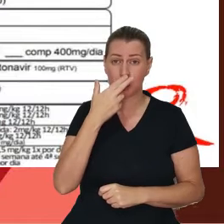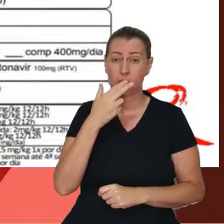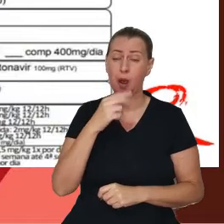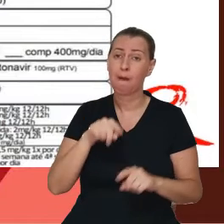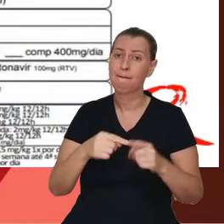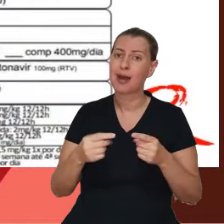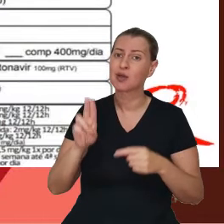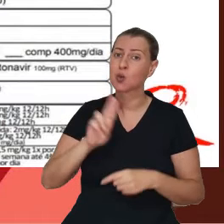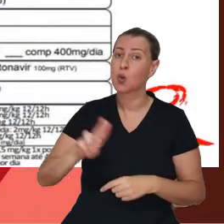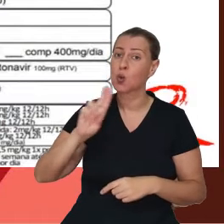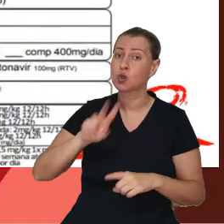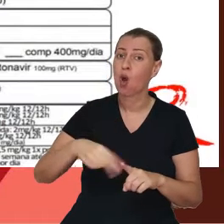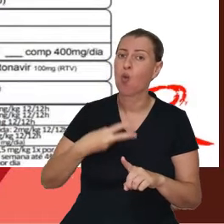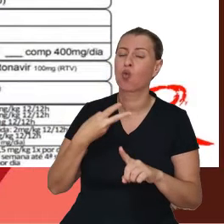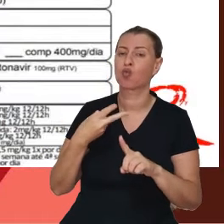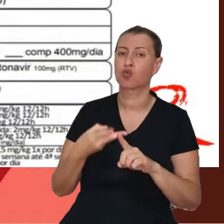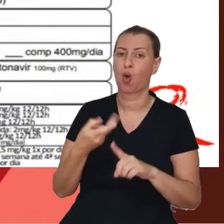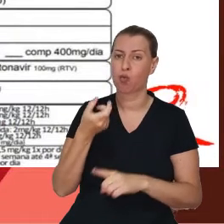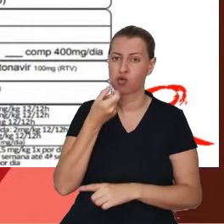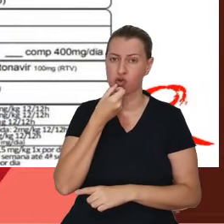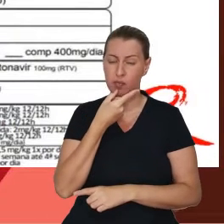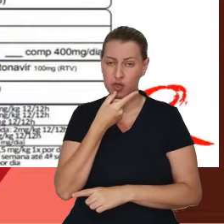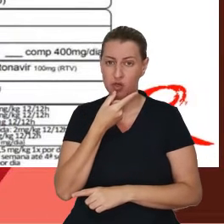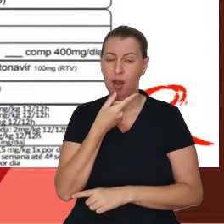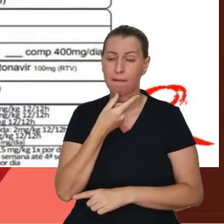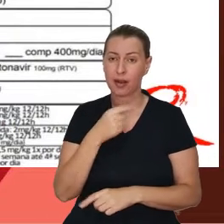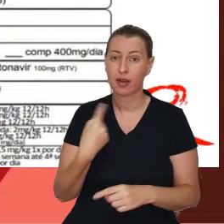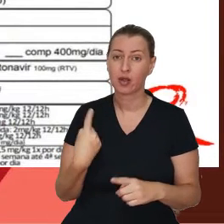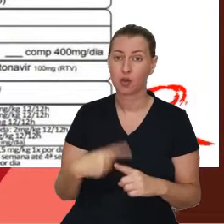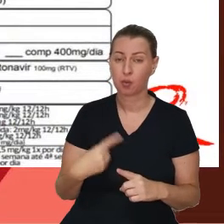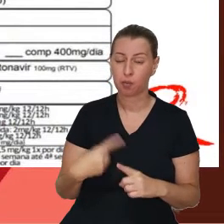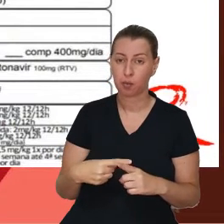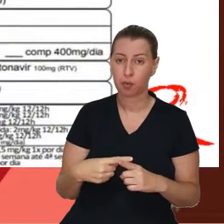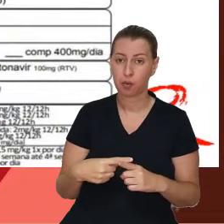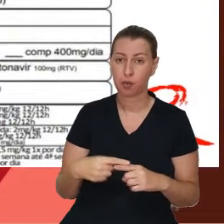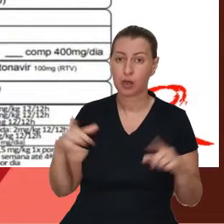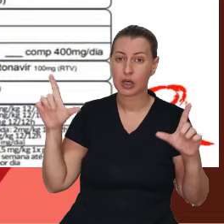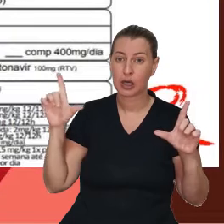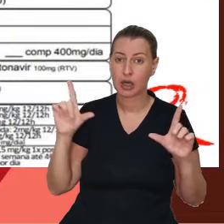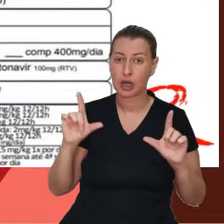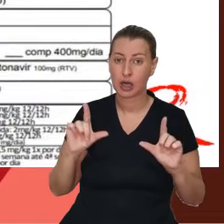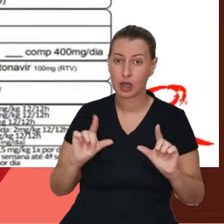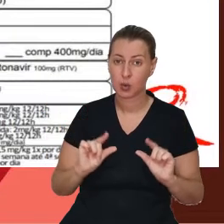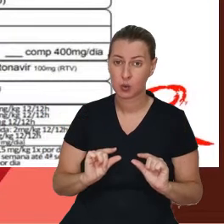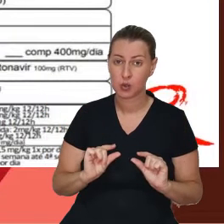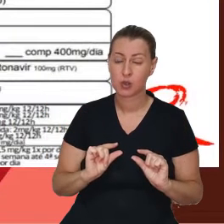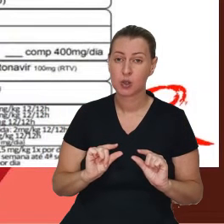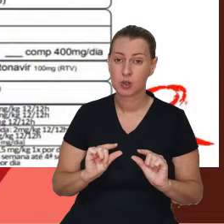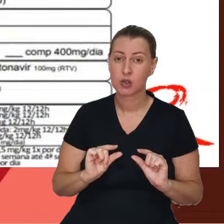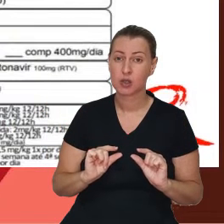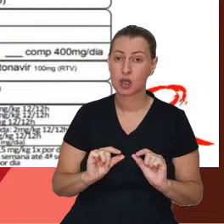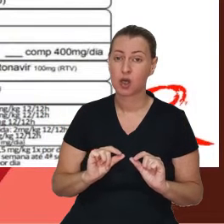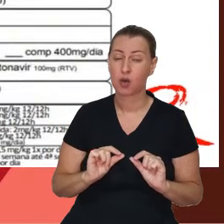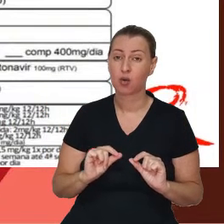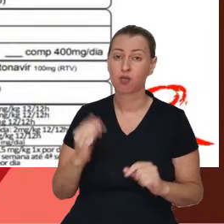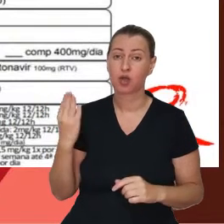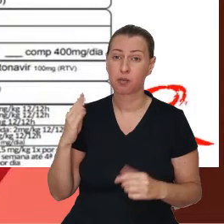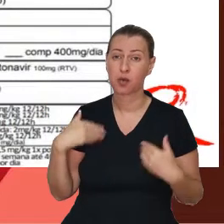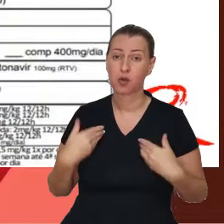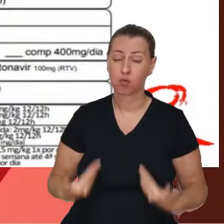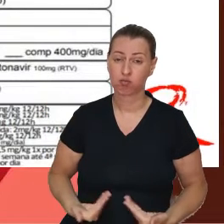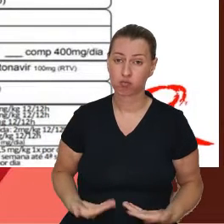de dolutegravir em função da redução de biodisponibilidade, né? Enfim,